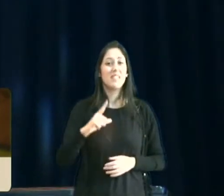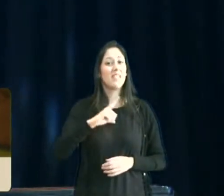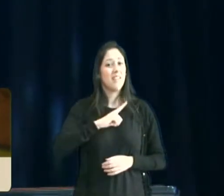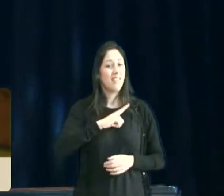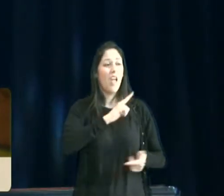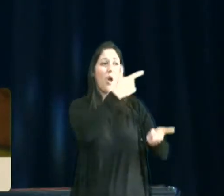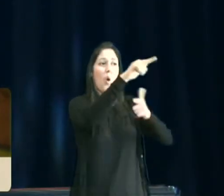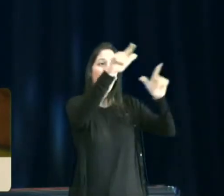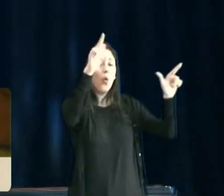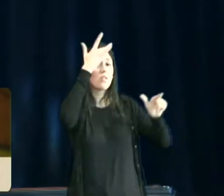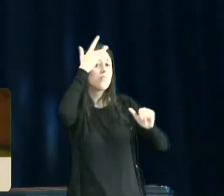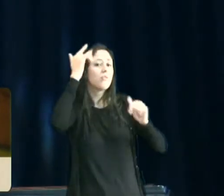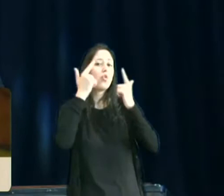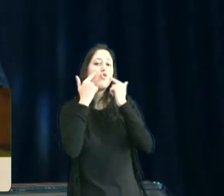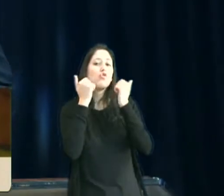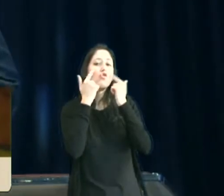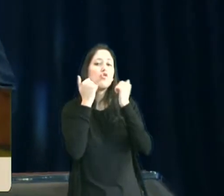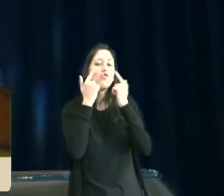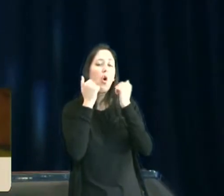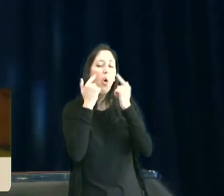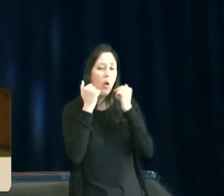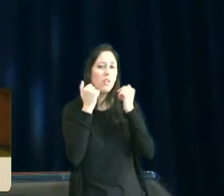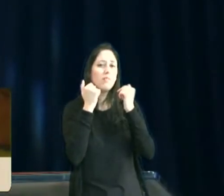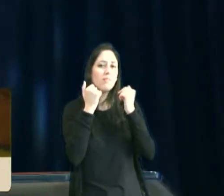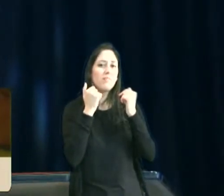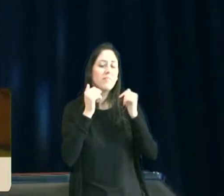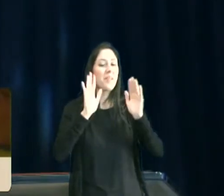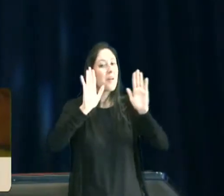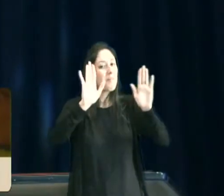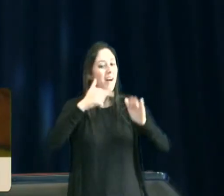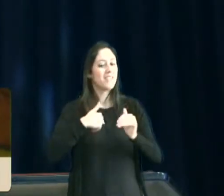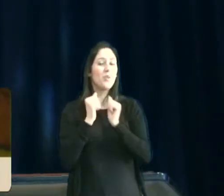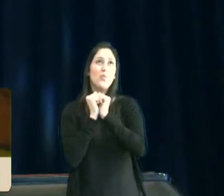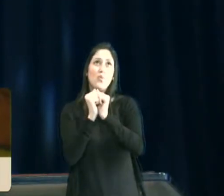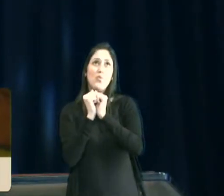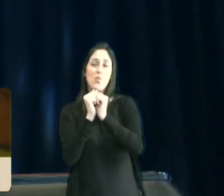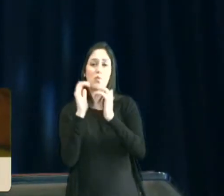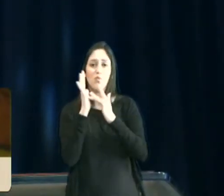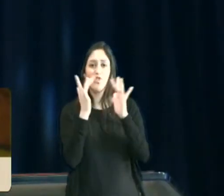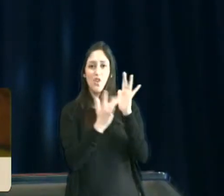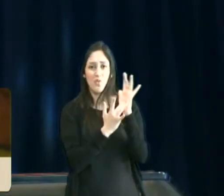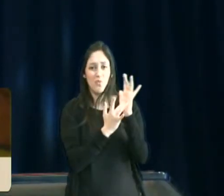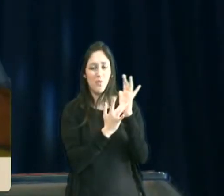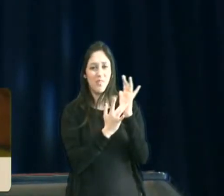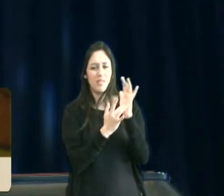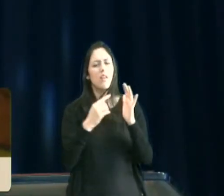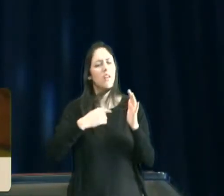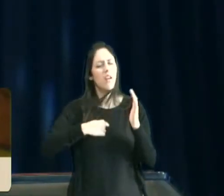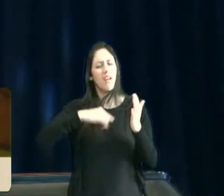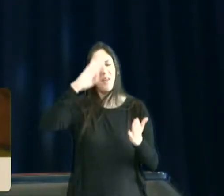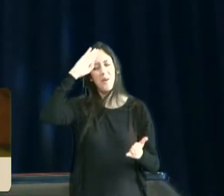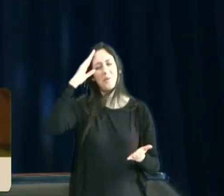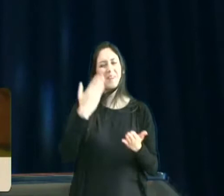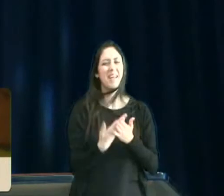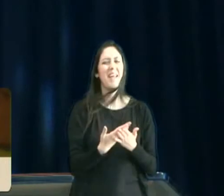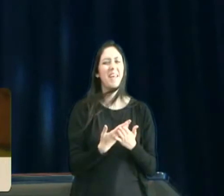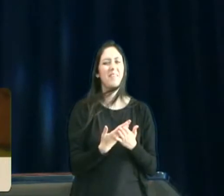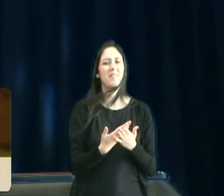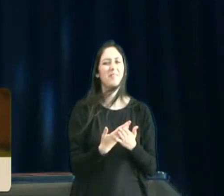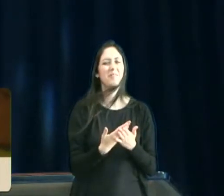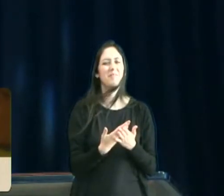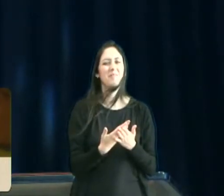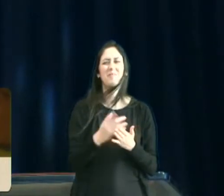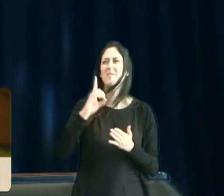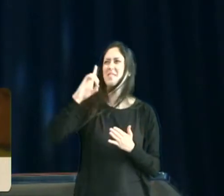chorando, mas eu vou caminhar do ladinho de Jesus, porque eu creio. Talita